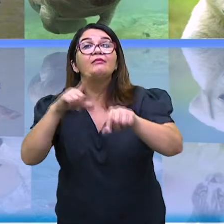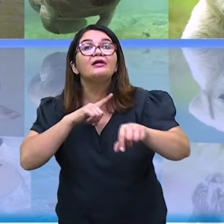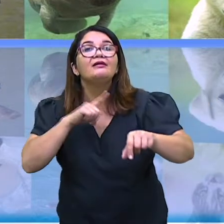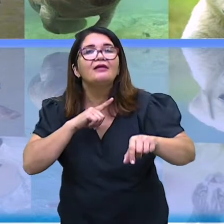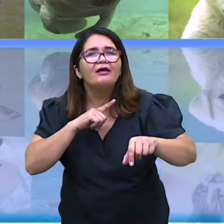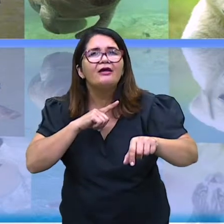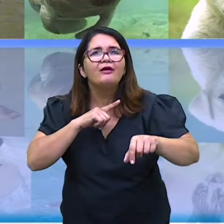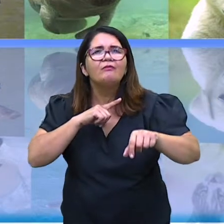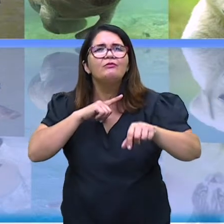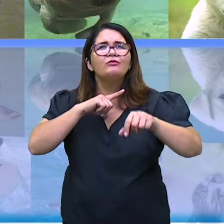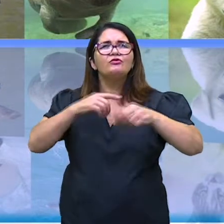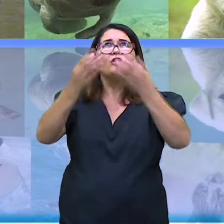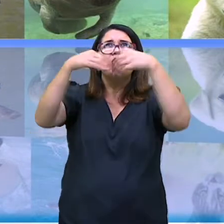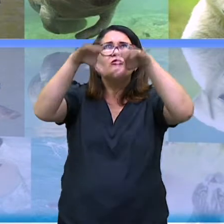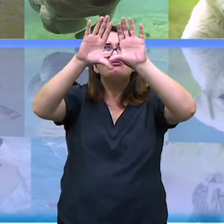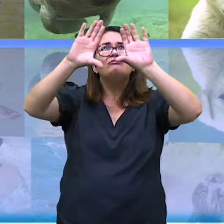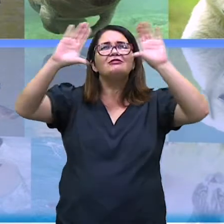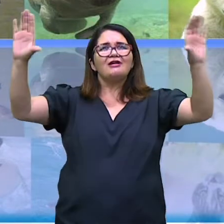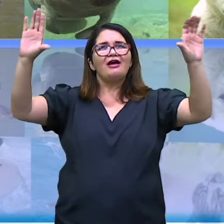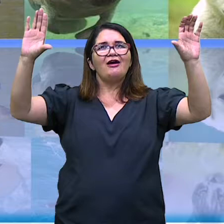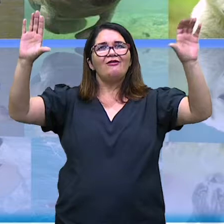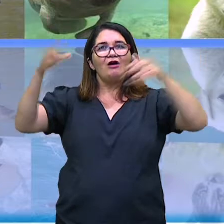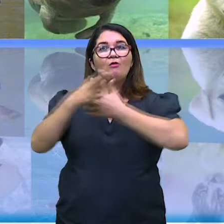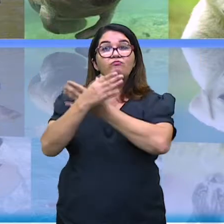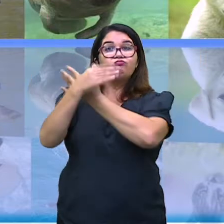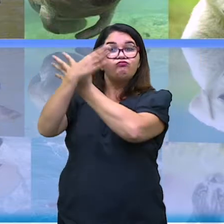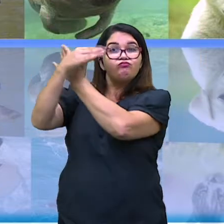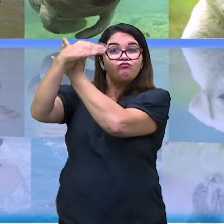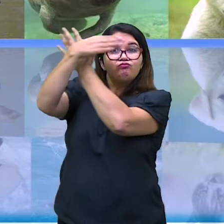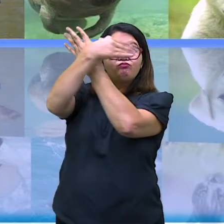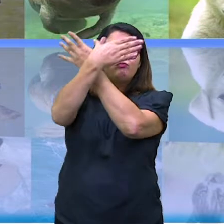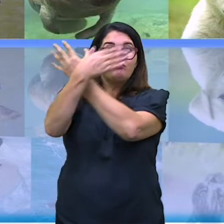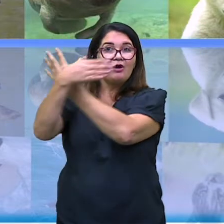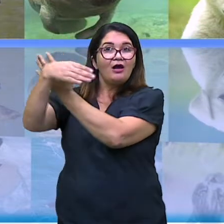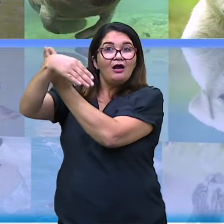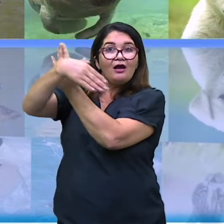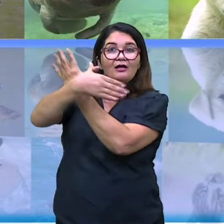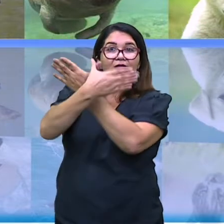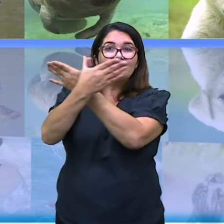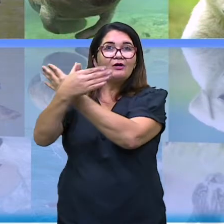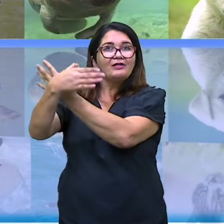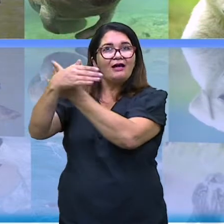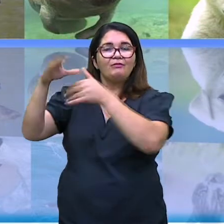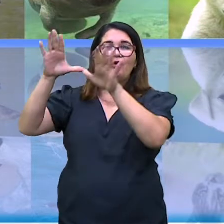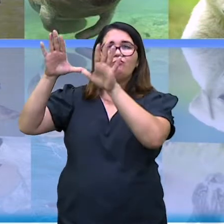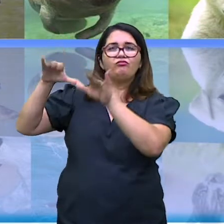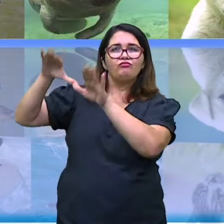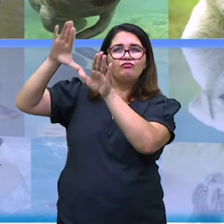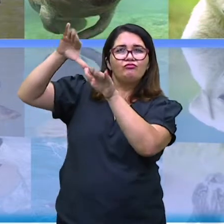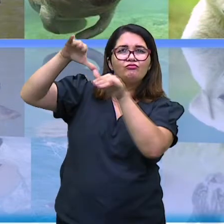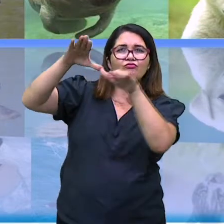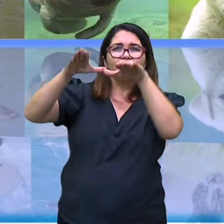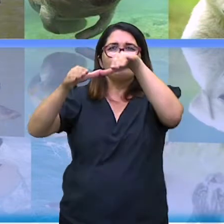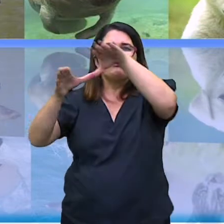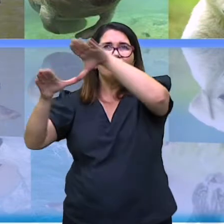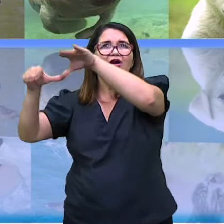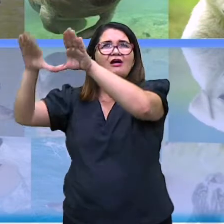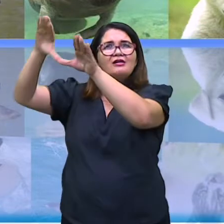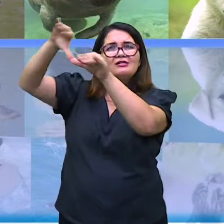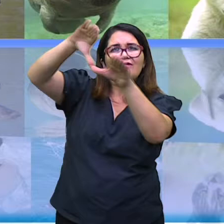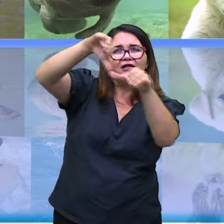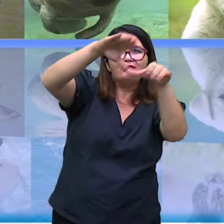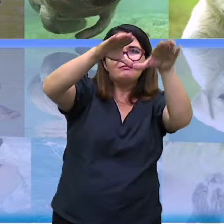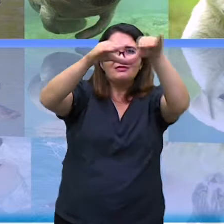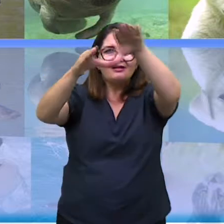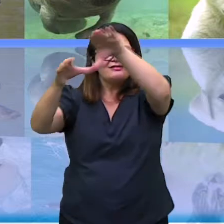assim sobrevoar todo o território e também são vertebrados. Não é muito bacana